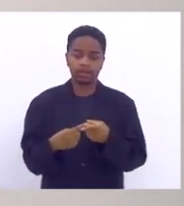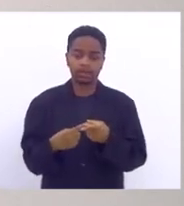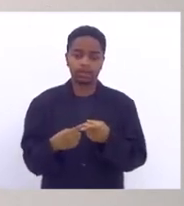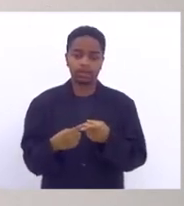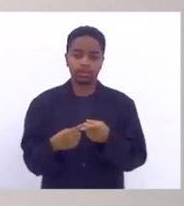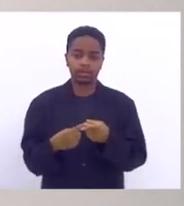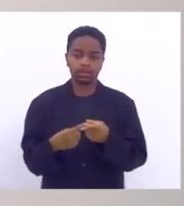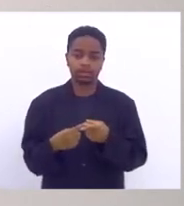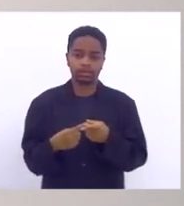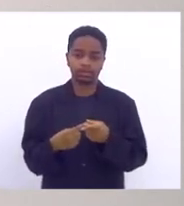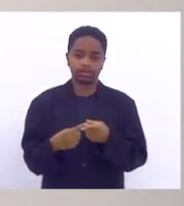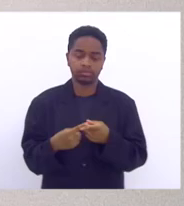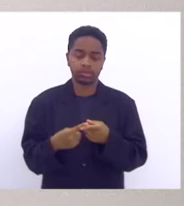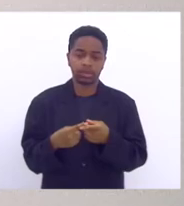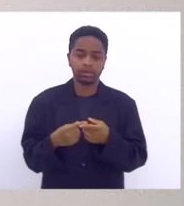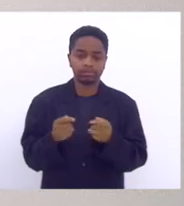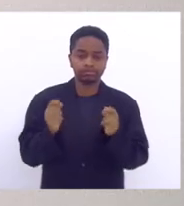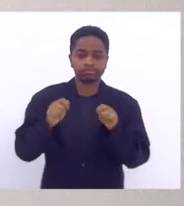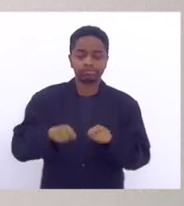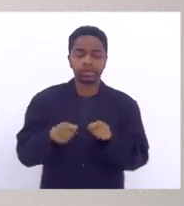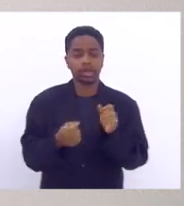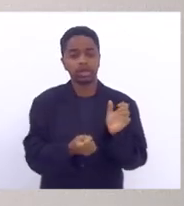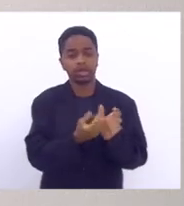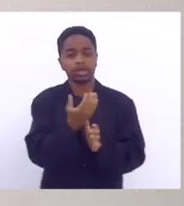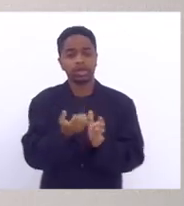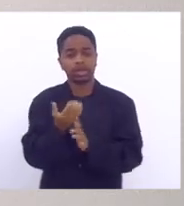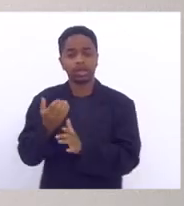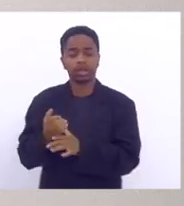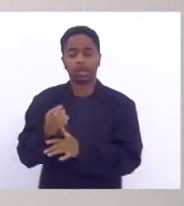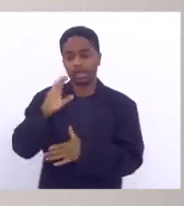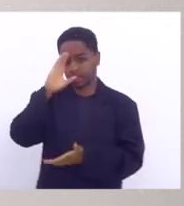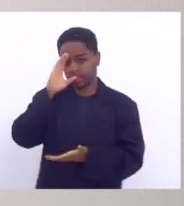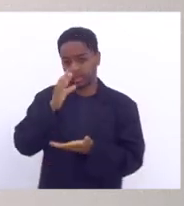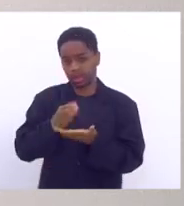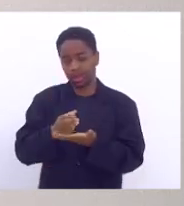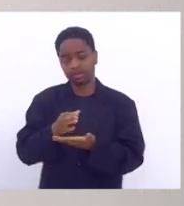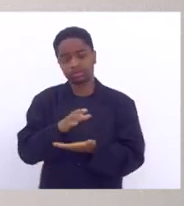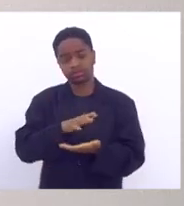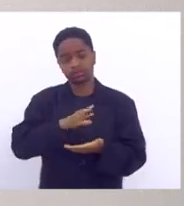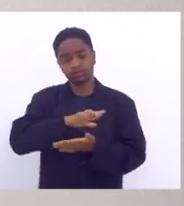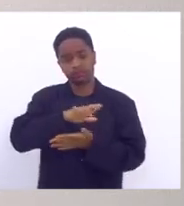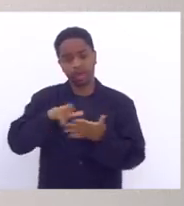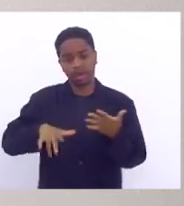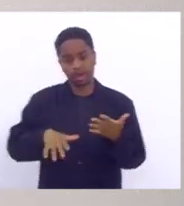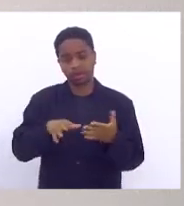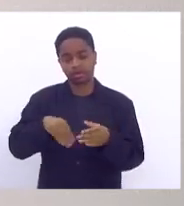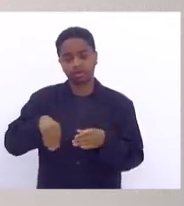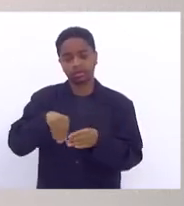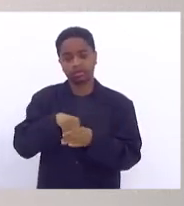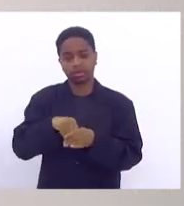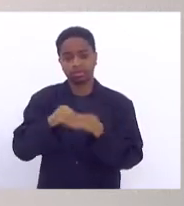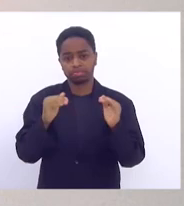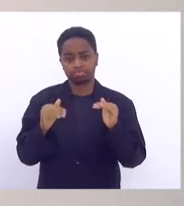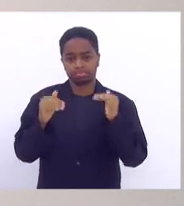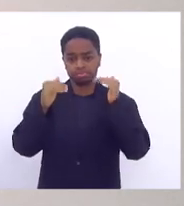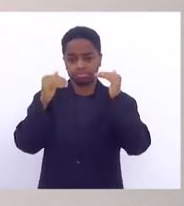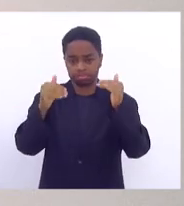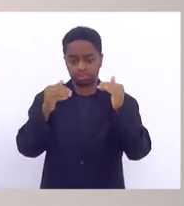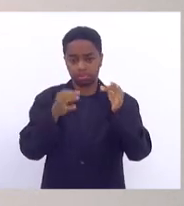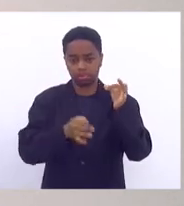para construir tantas e tantas teses no âmbito da nossa Suprema corte